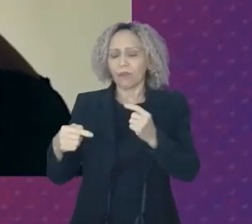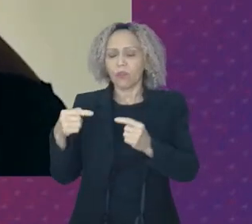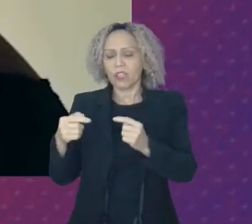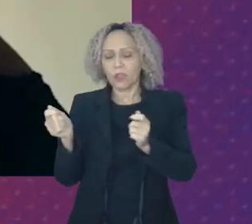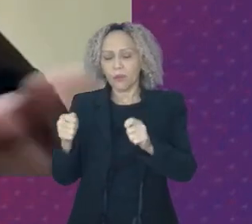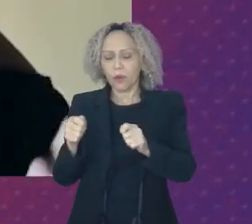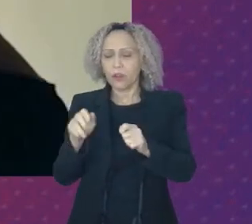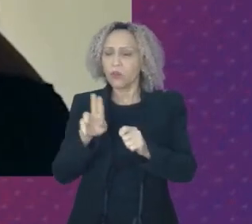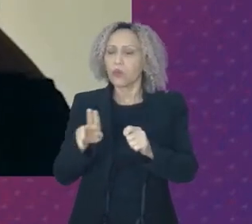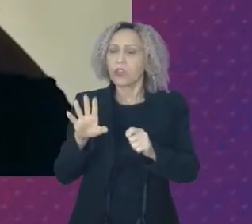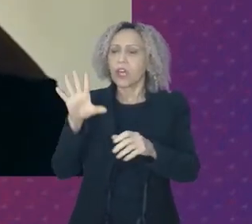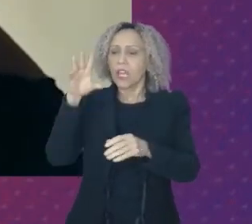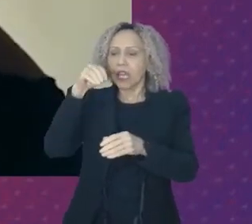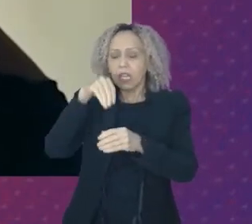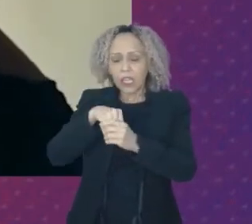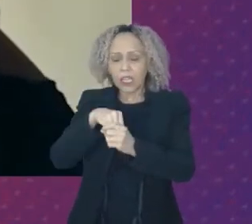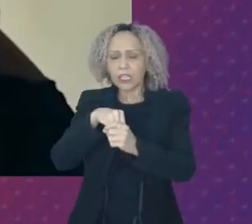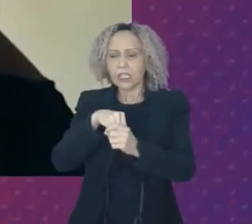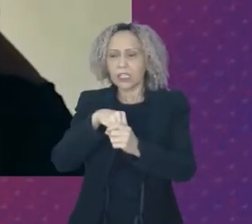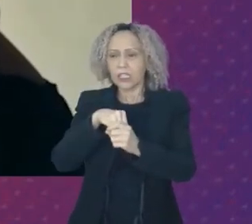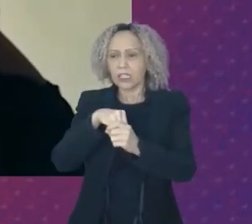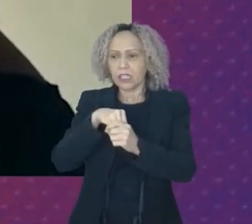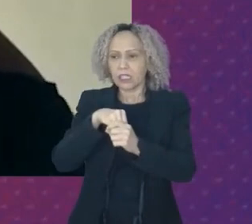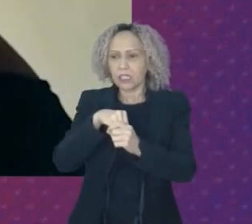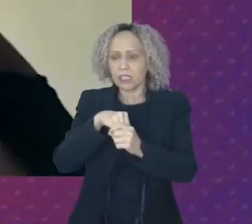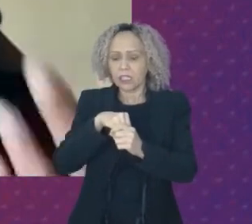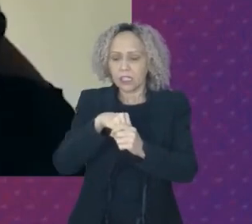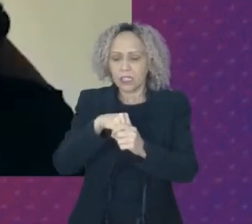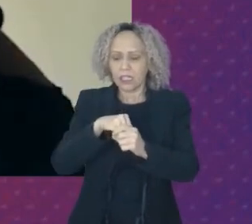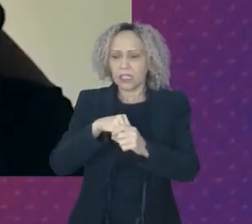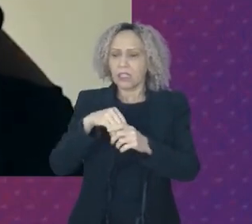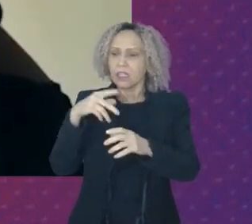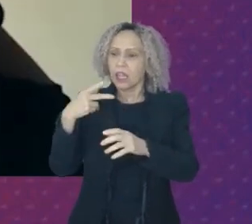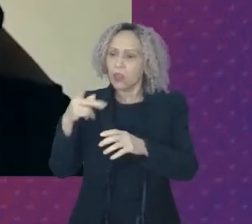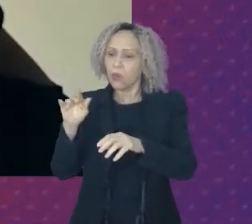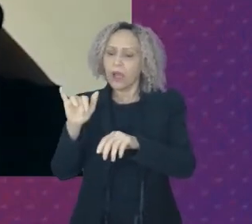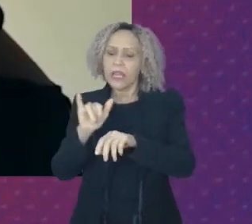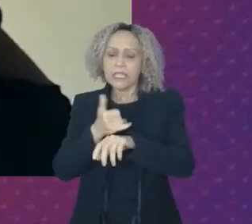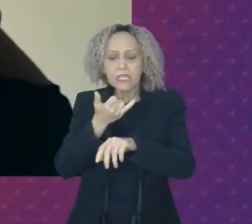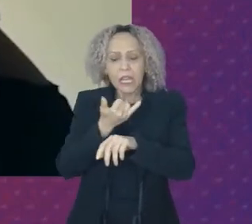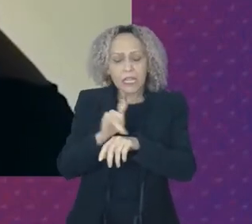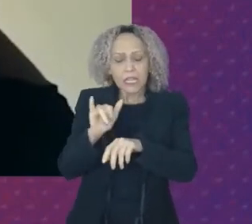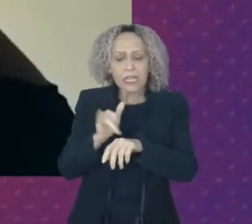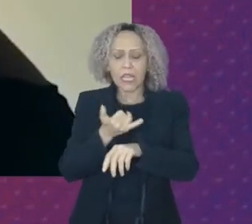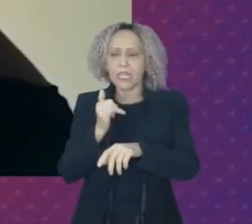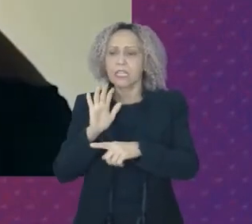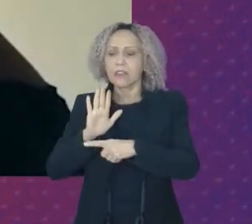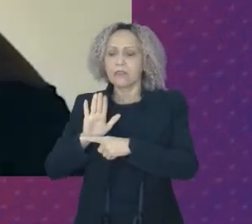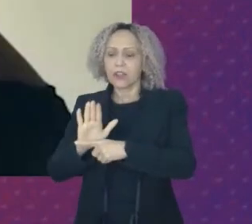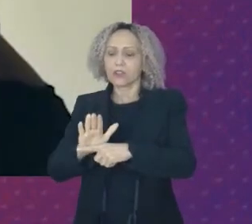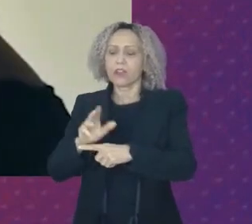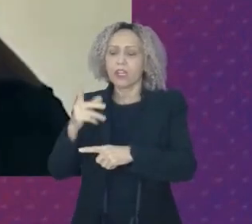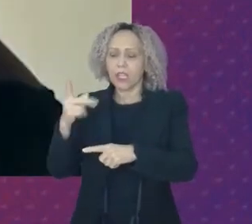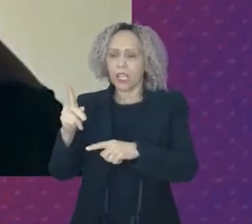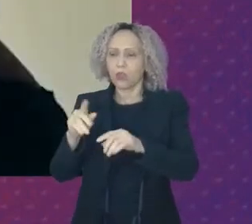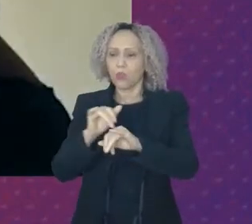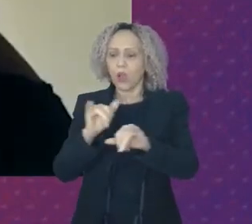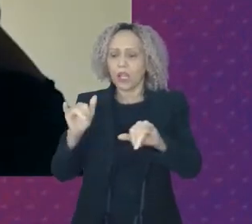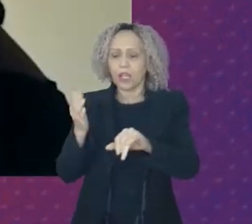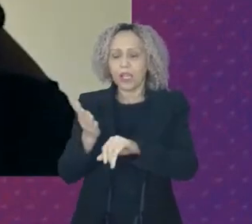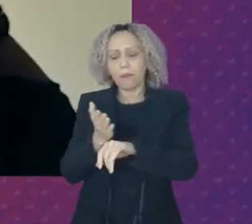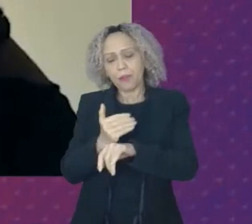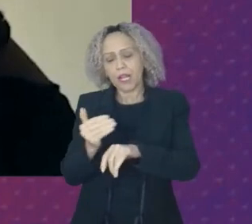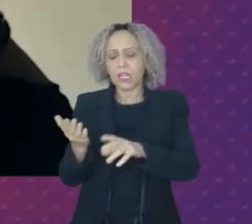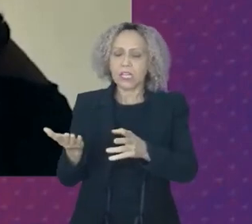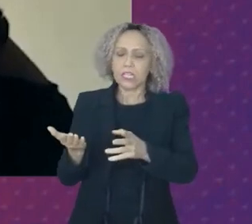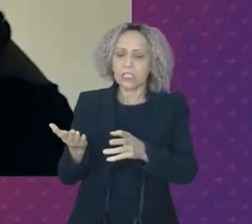usar dentro da sua gama, né, de artifícios e artefatos que contribuem na sua campanha, na sua pré-campanha,